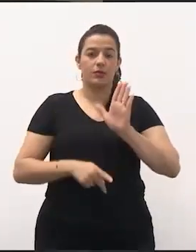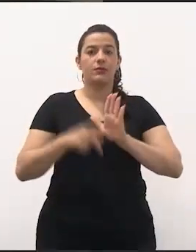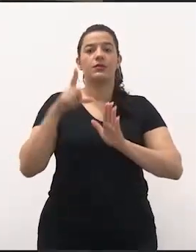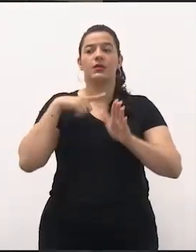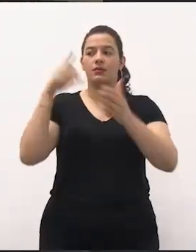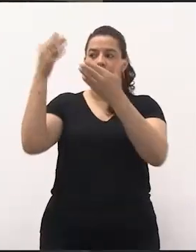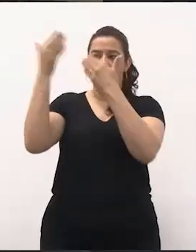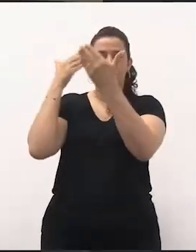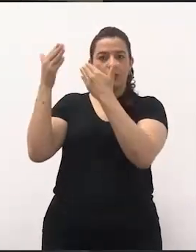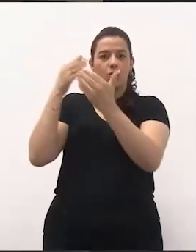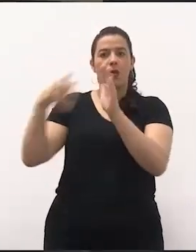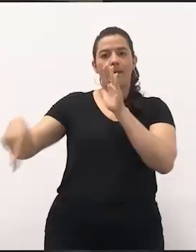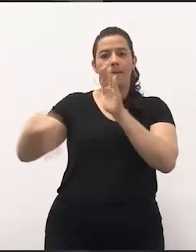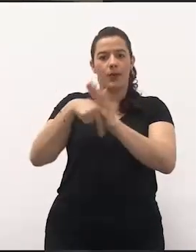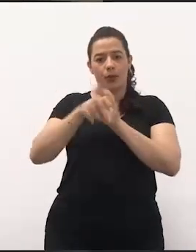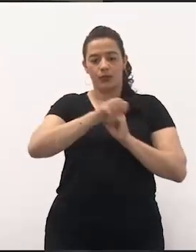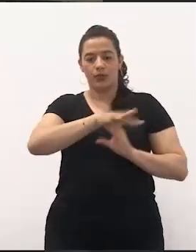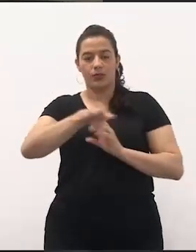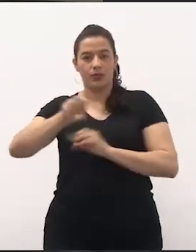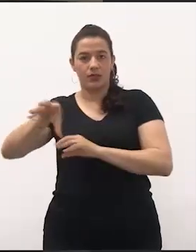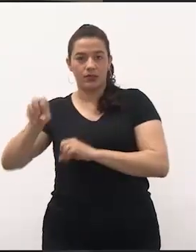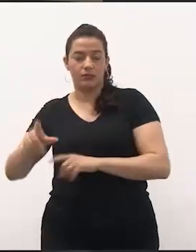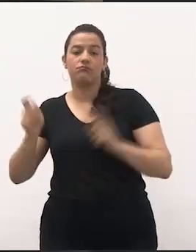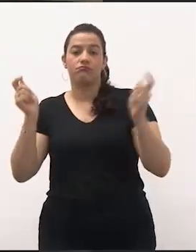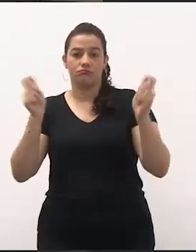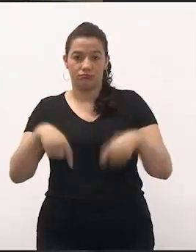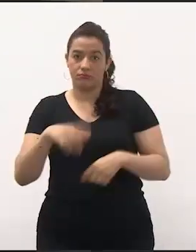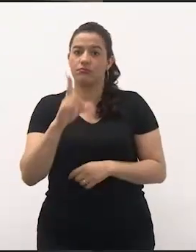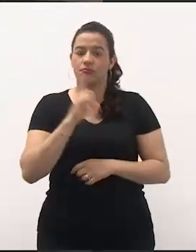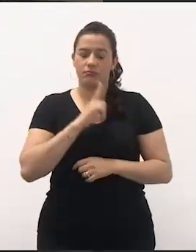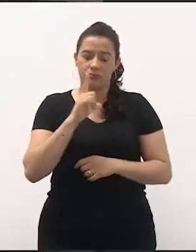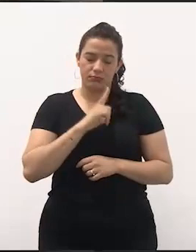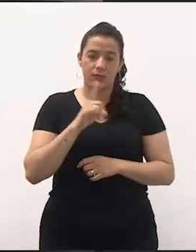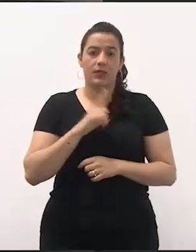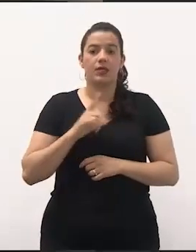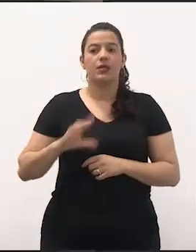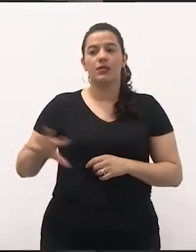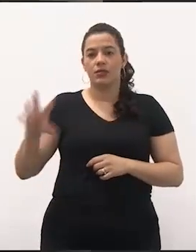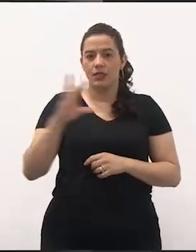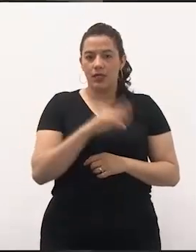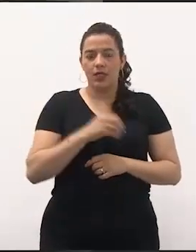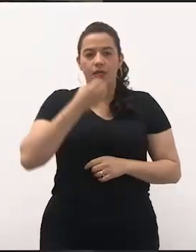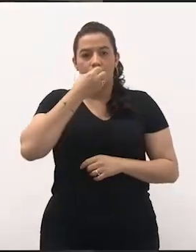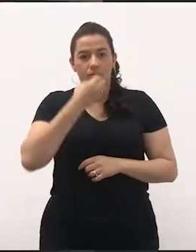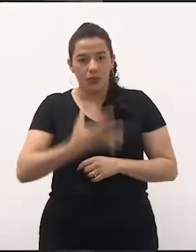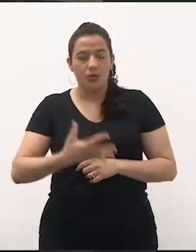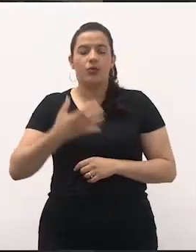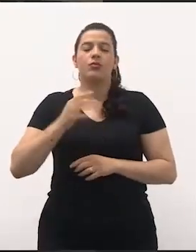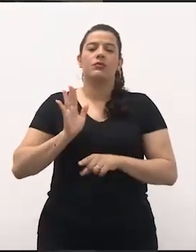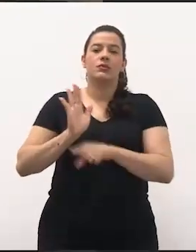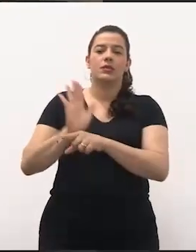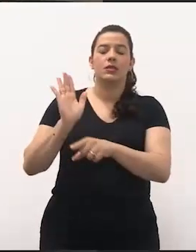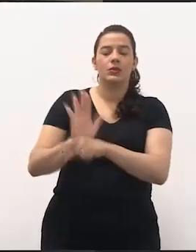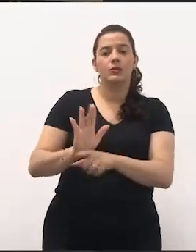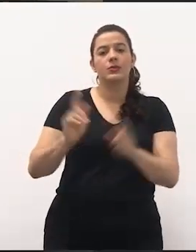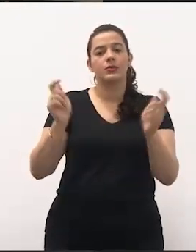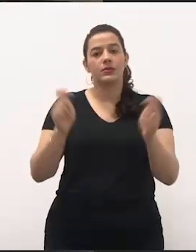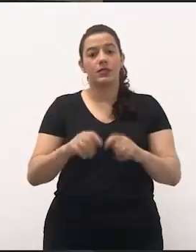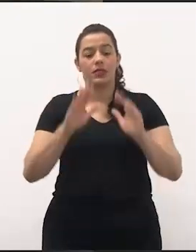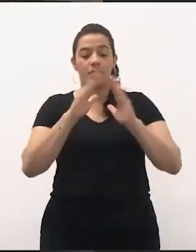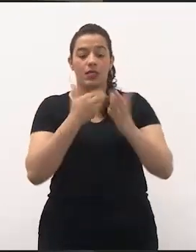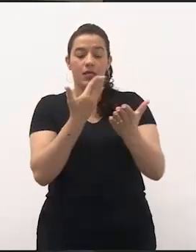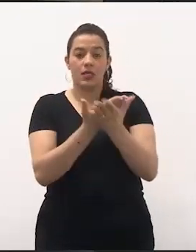Educação, que está funcionando, a gente tem excelentes resultados, a escola